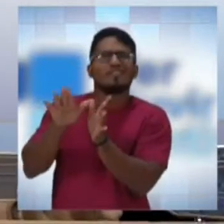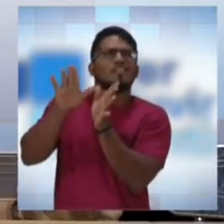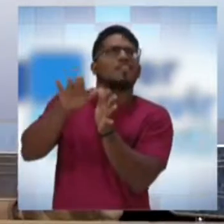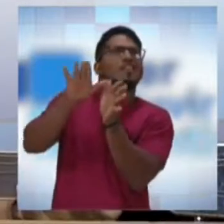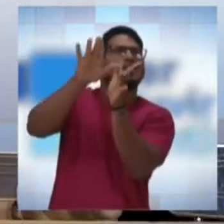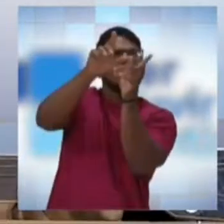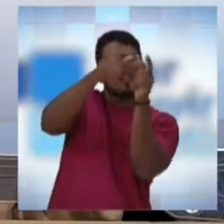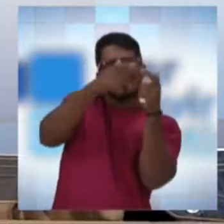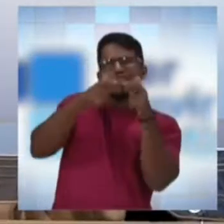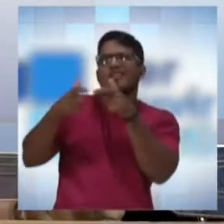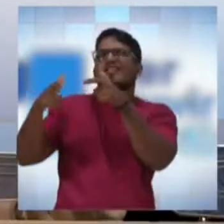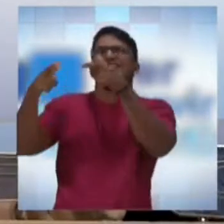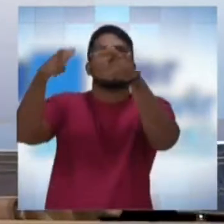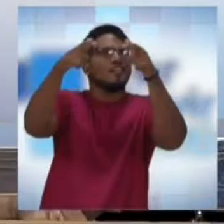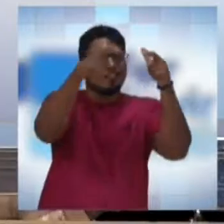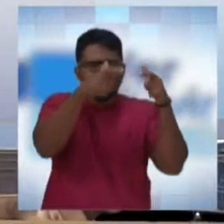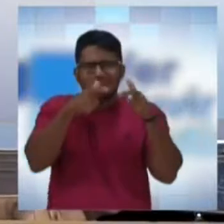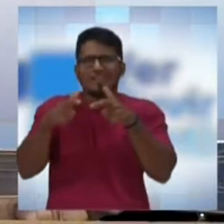leva contigo pra